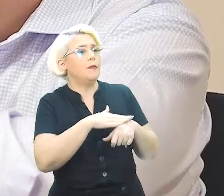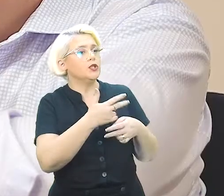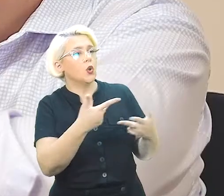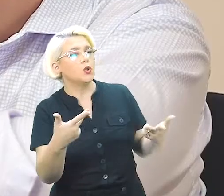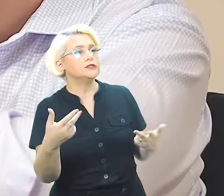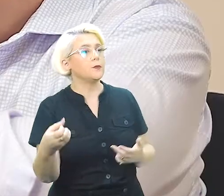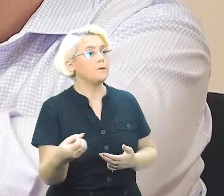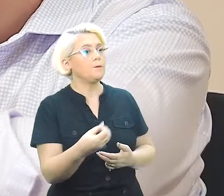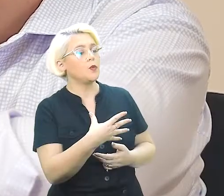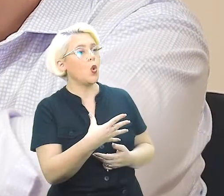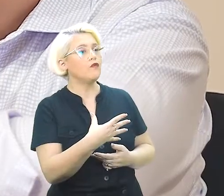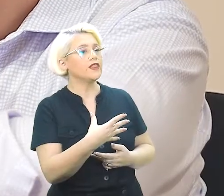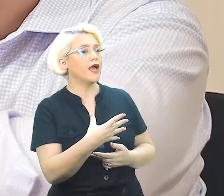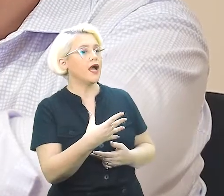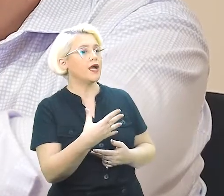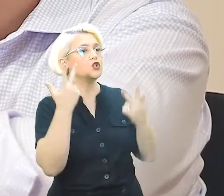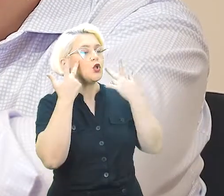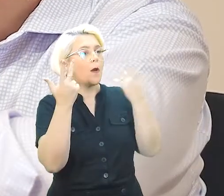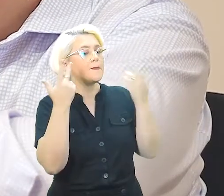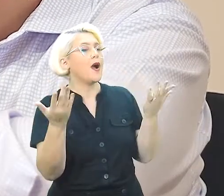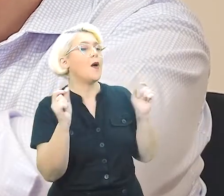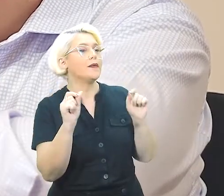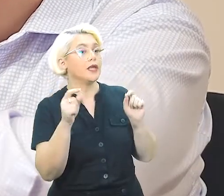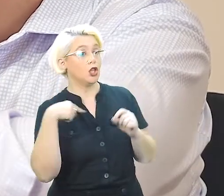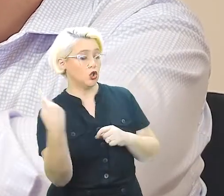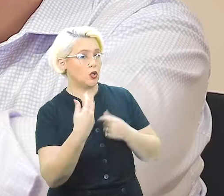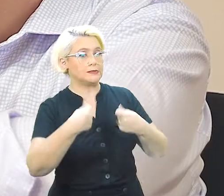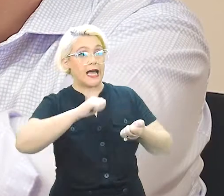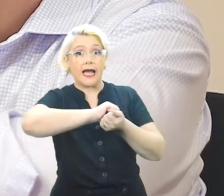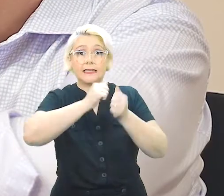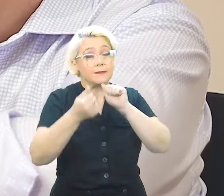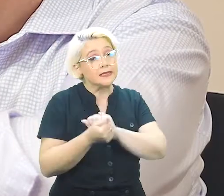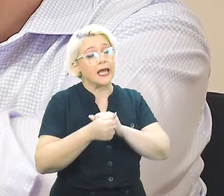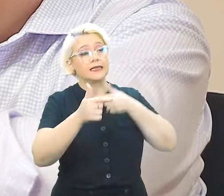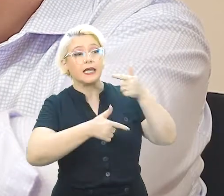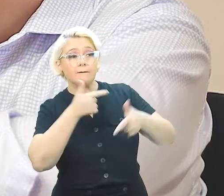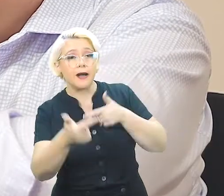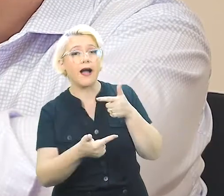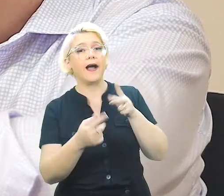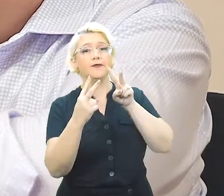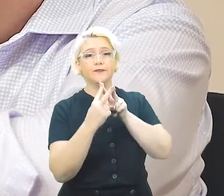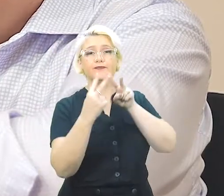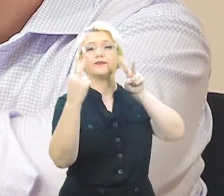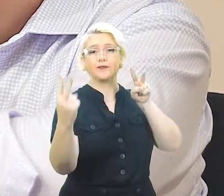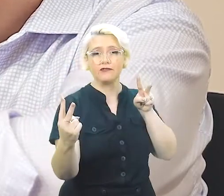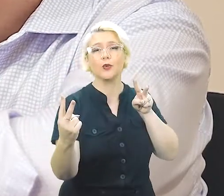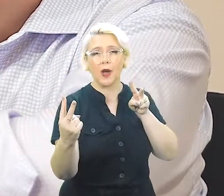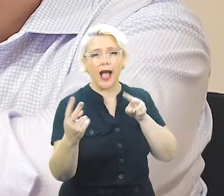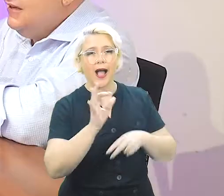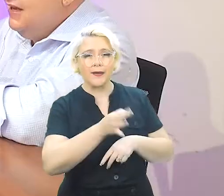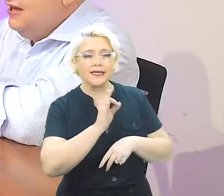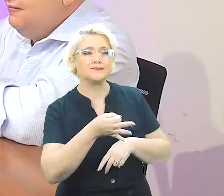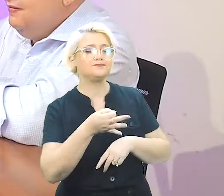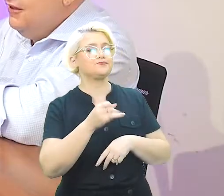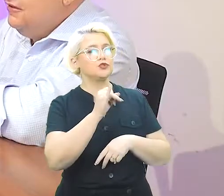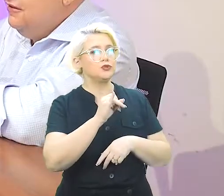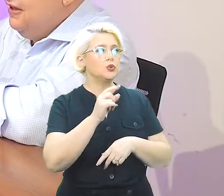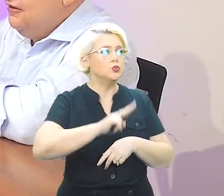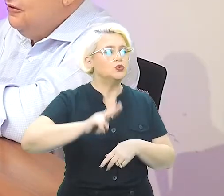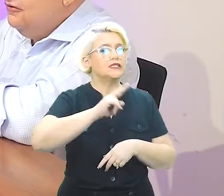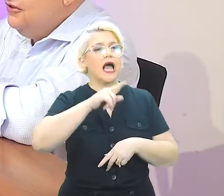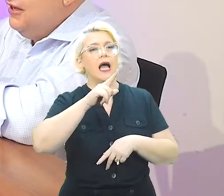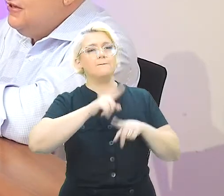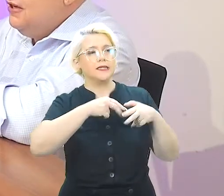desse novo normal, em que nós tivemos que aprender a trabalhar remotamente, utilizar equipamentos